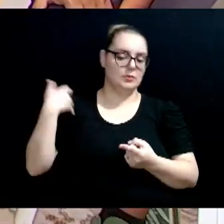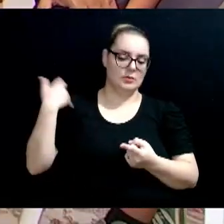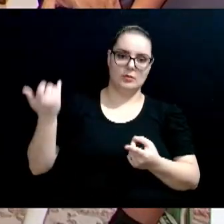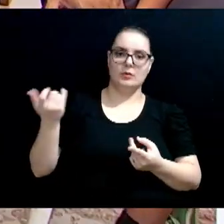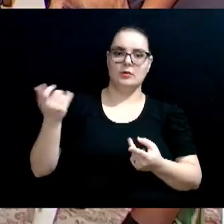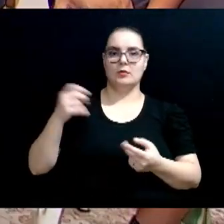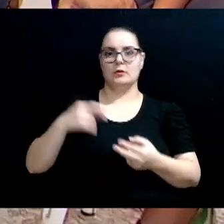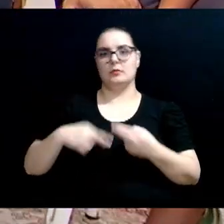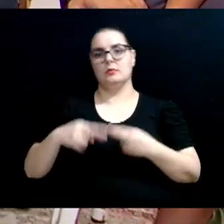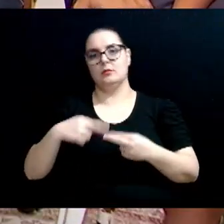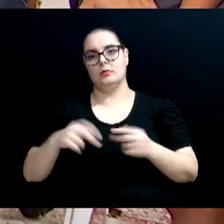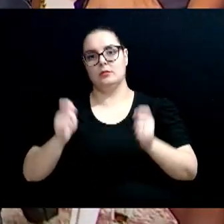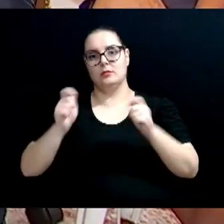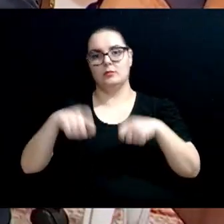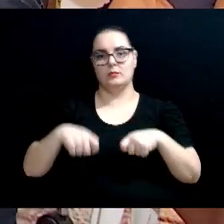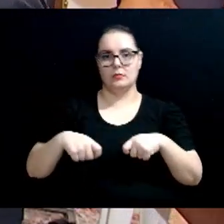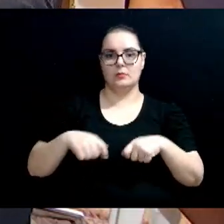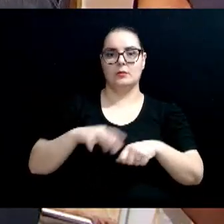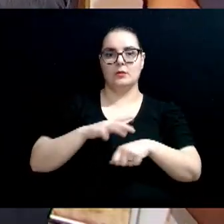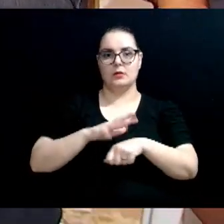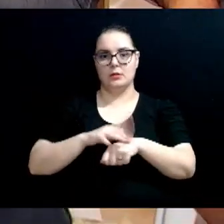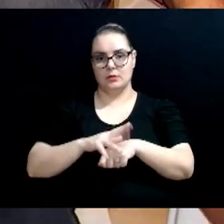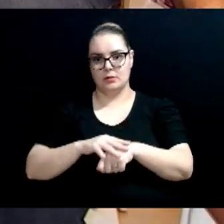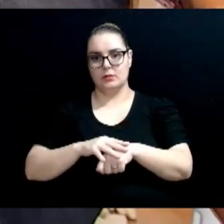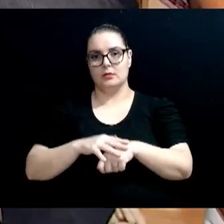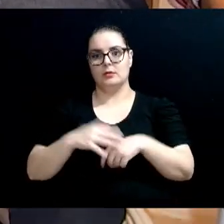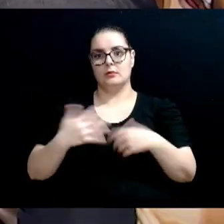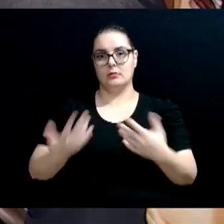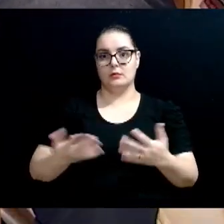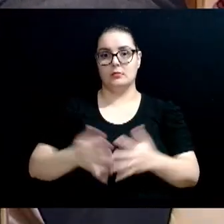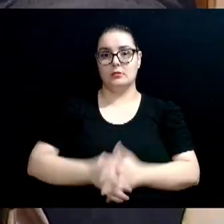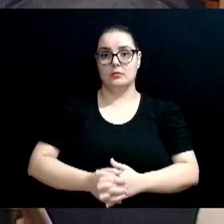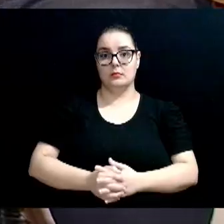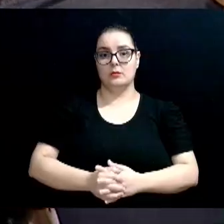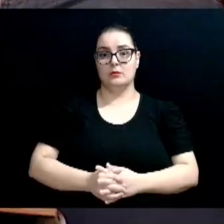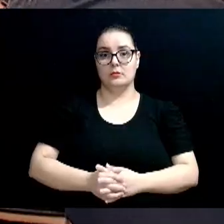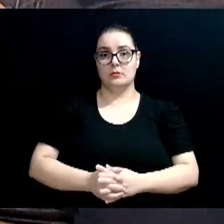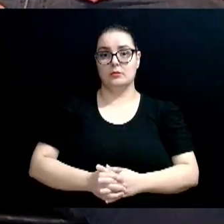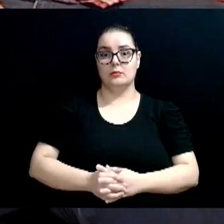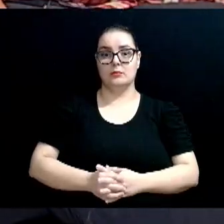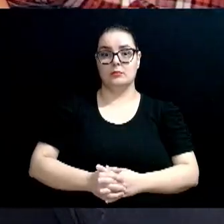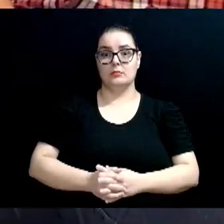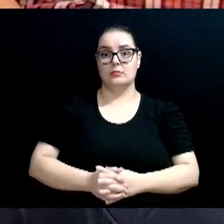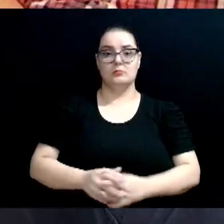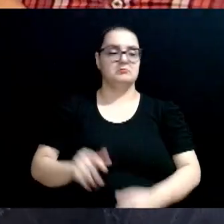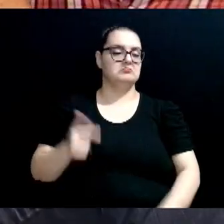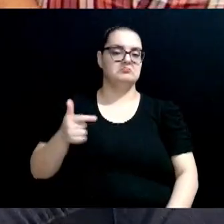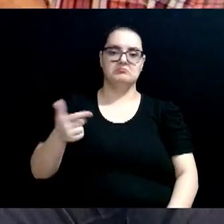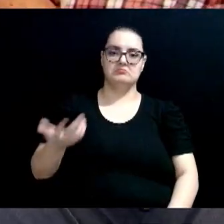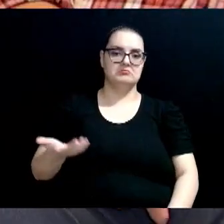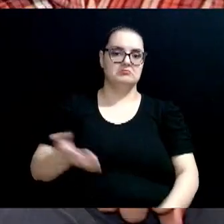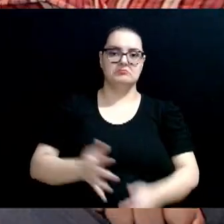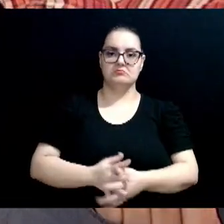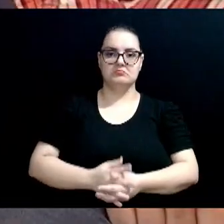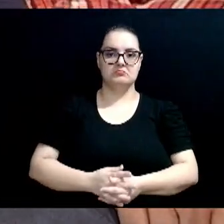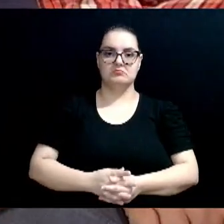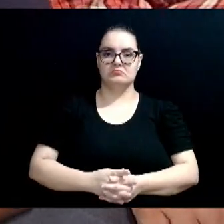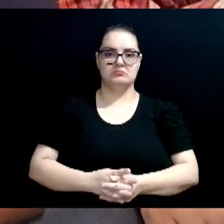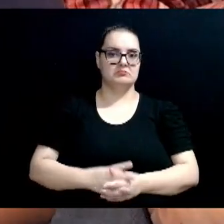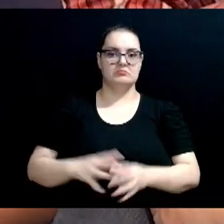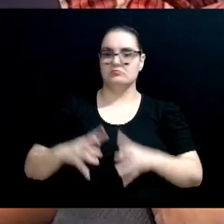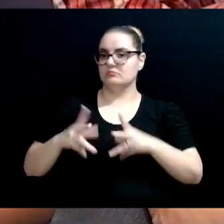uma possível doença, né? Mas a gente não tem isso em todas